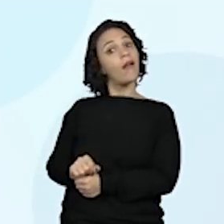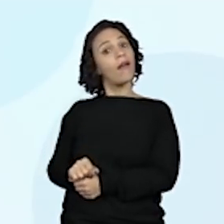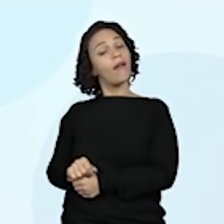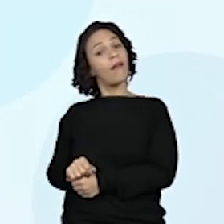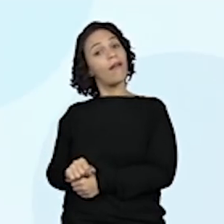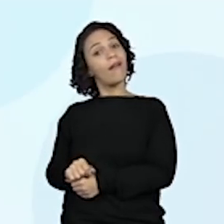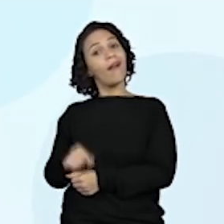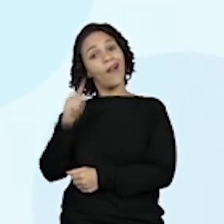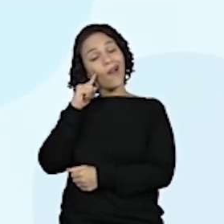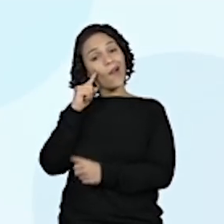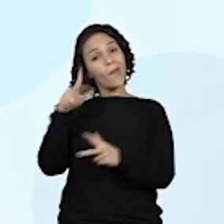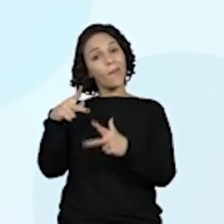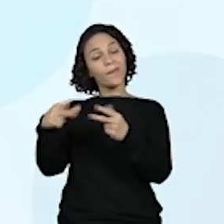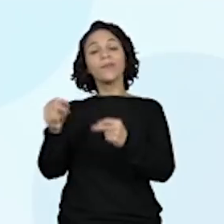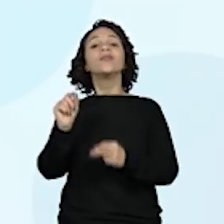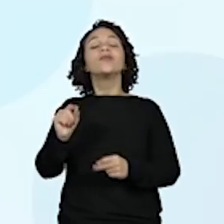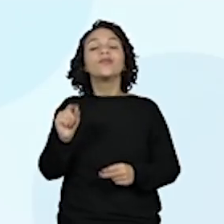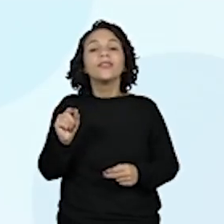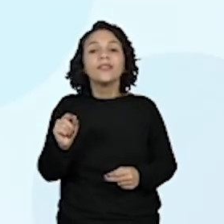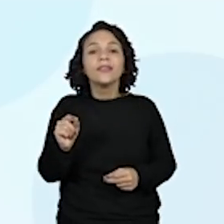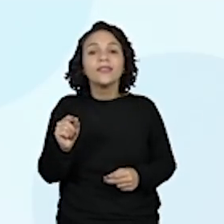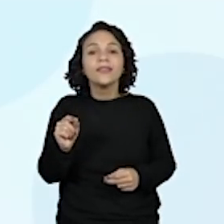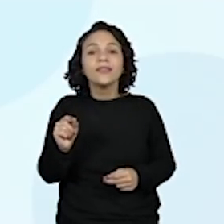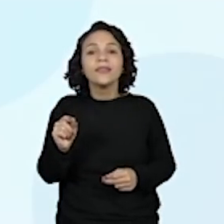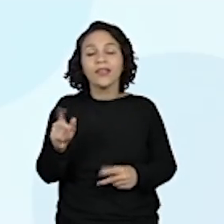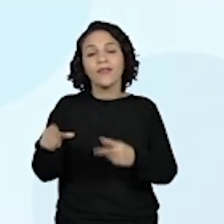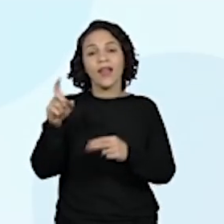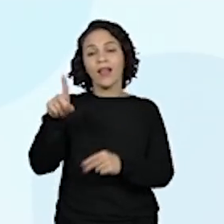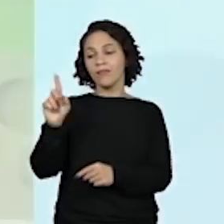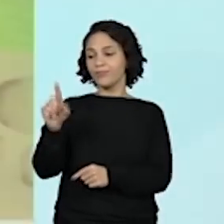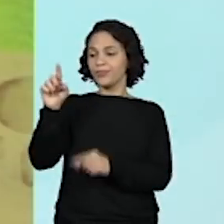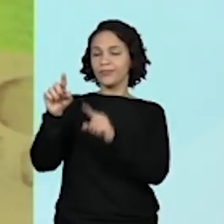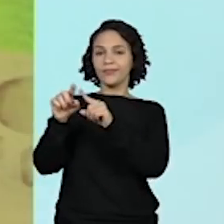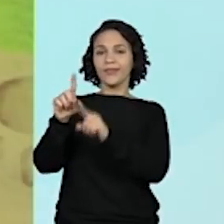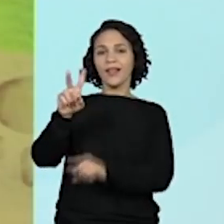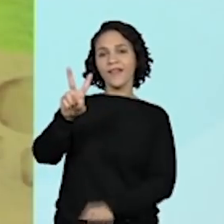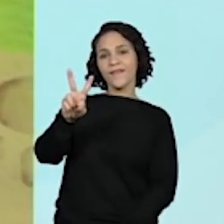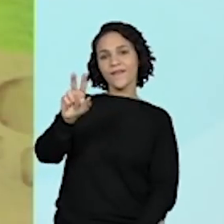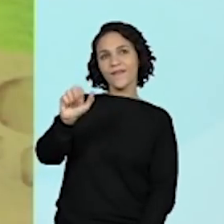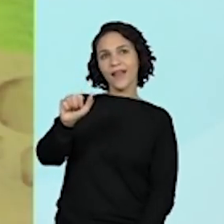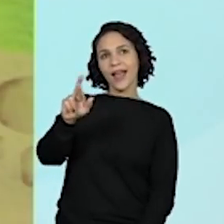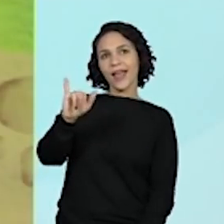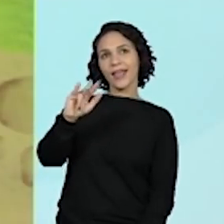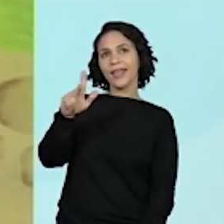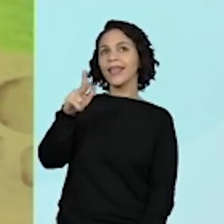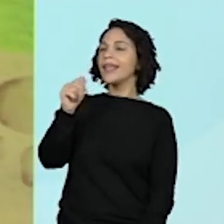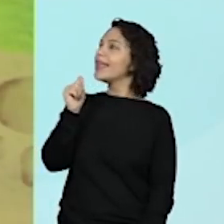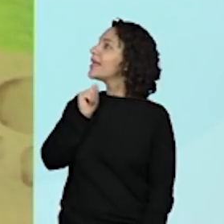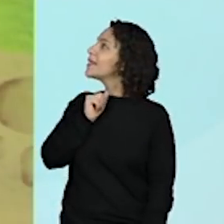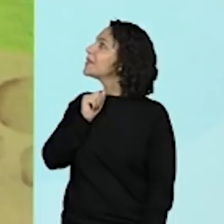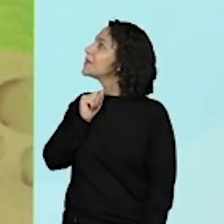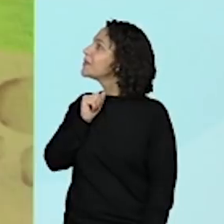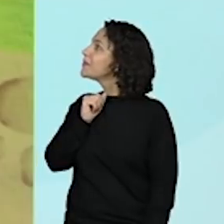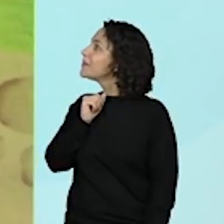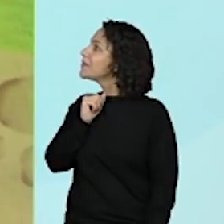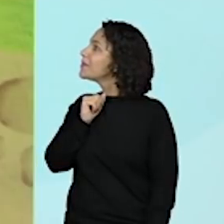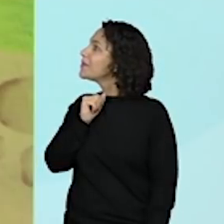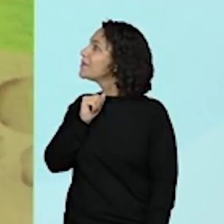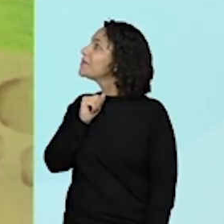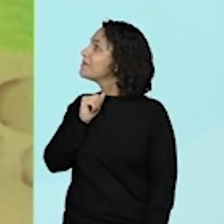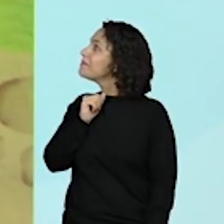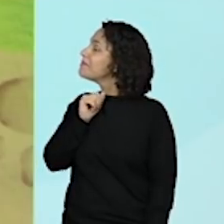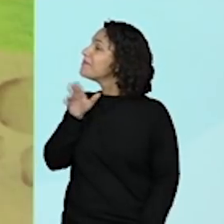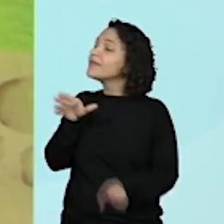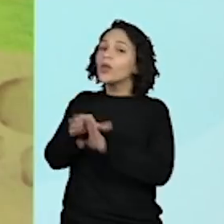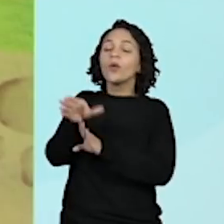era o presente então. Qual foi o presente que ela recebeu? Uma varinha. Uma varinha. E as